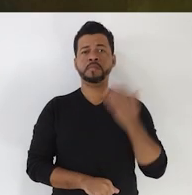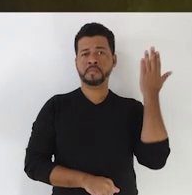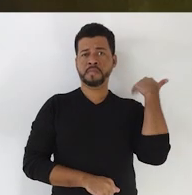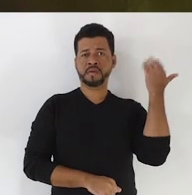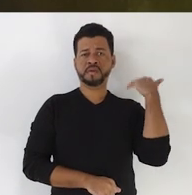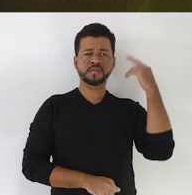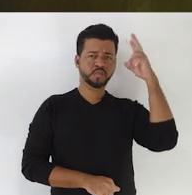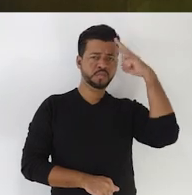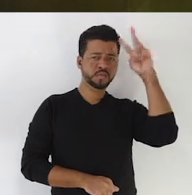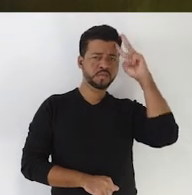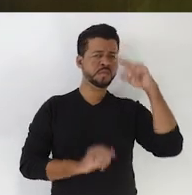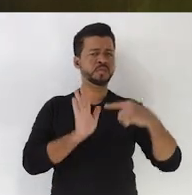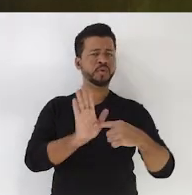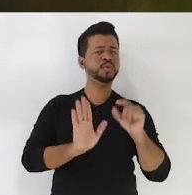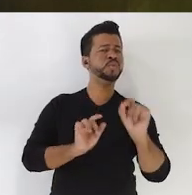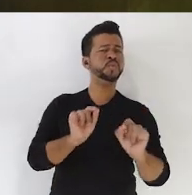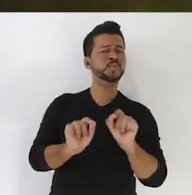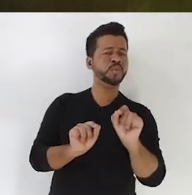No dia